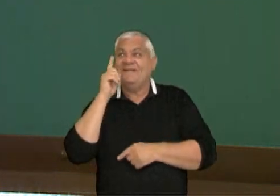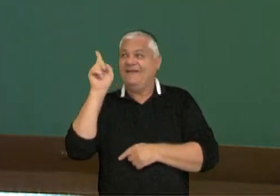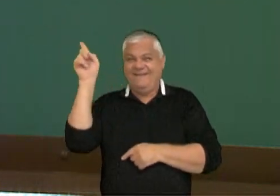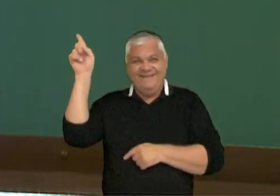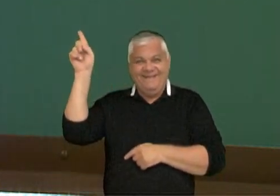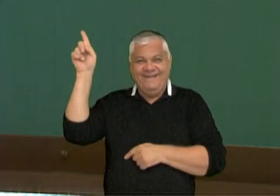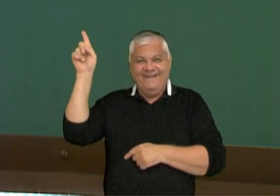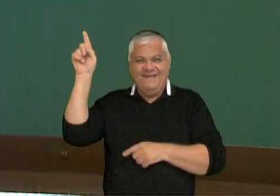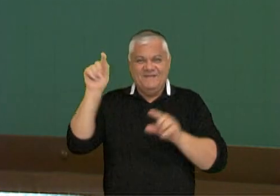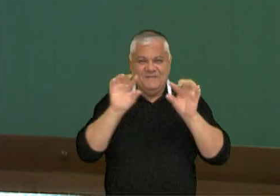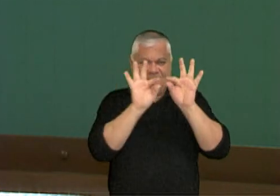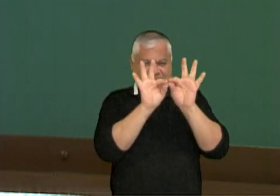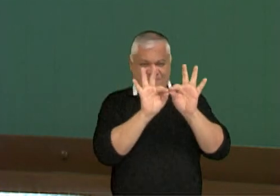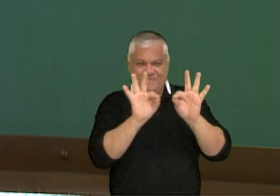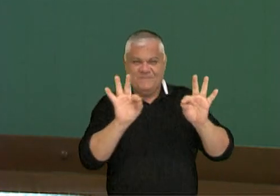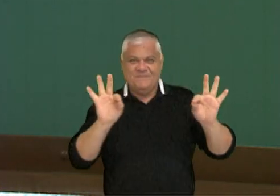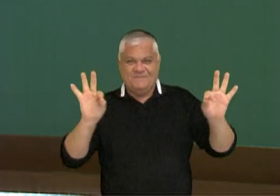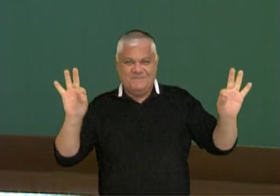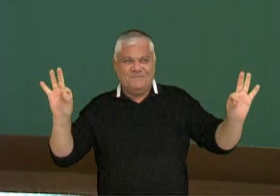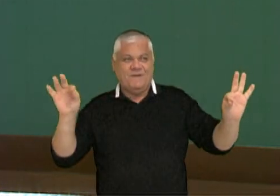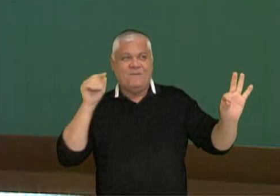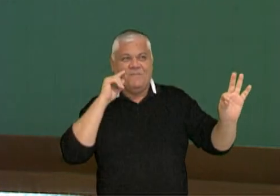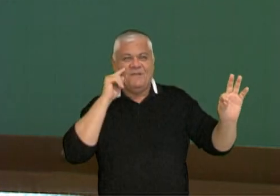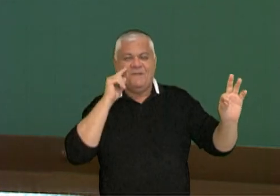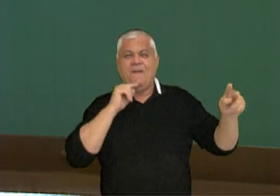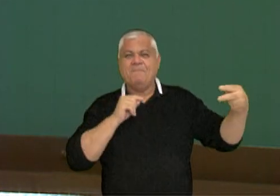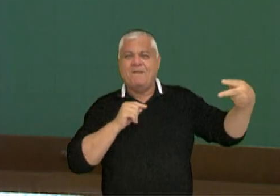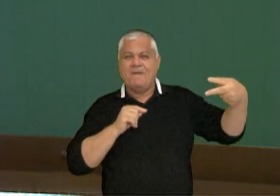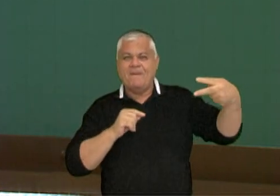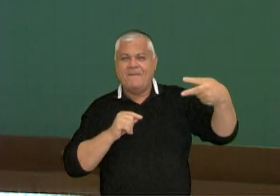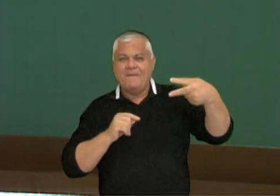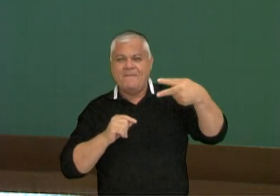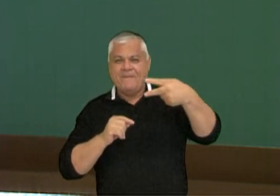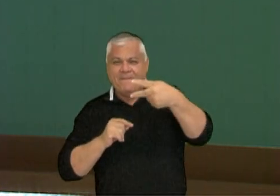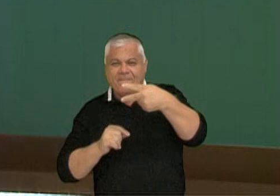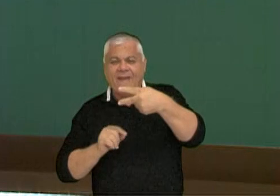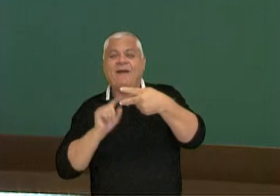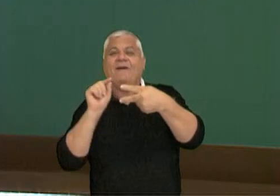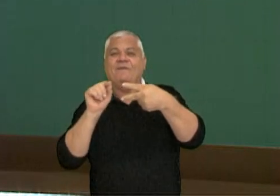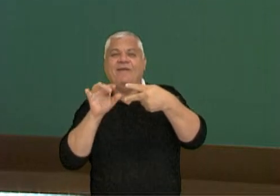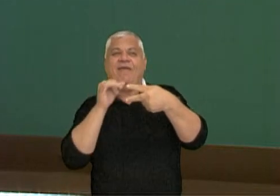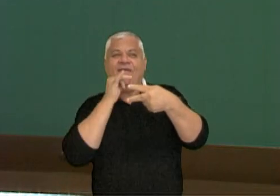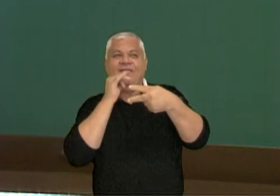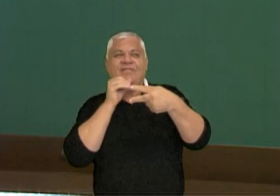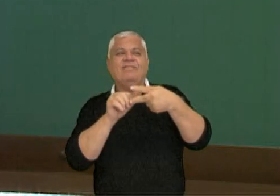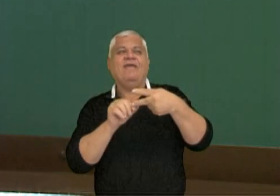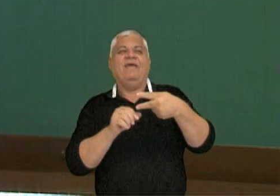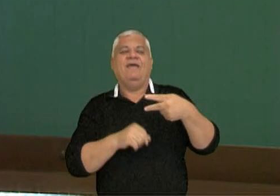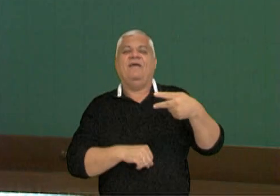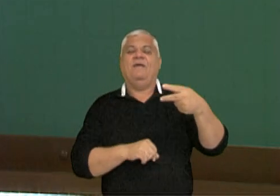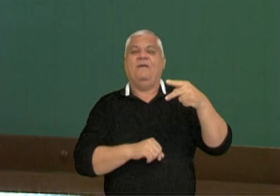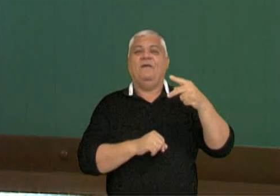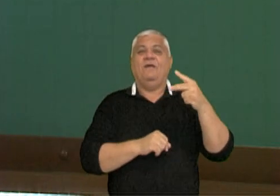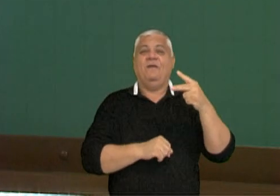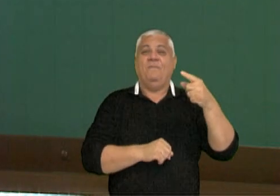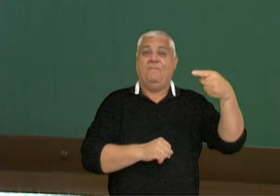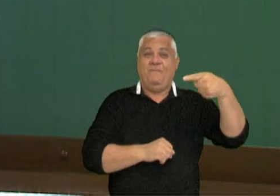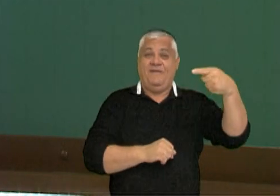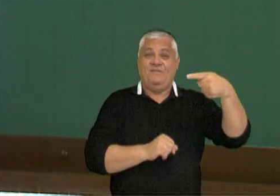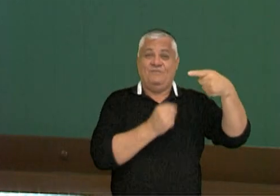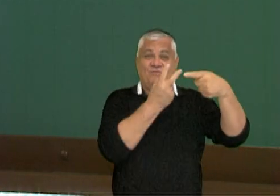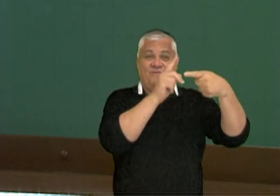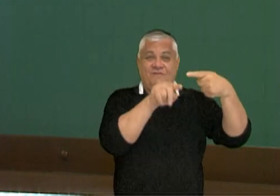os números da reta em ordem crescente. Olha só, menos 2,6